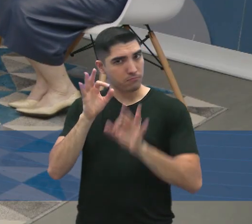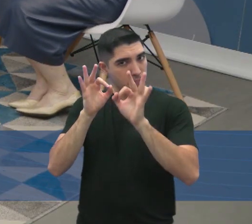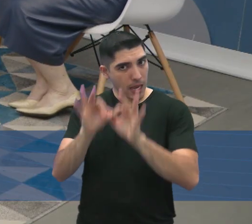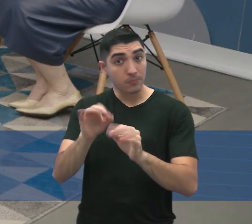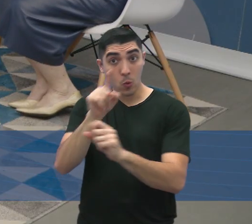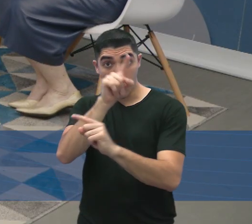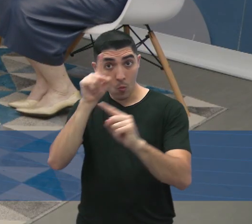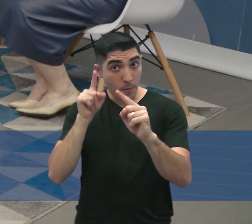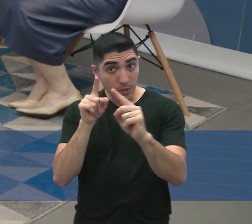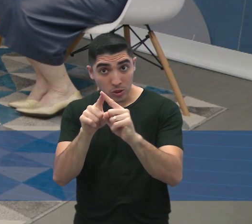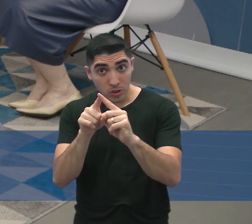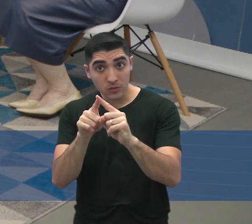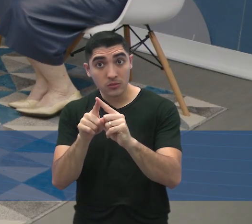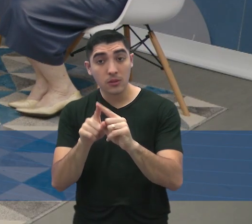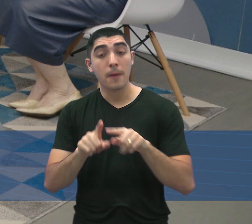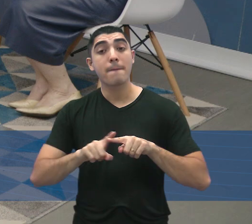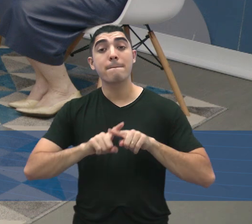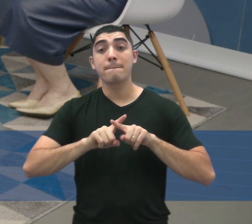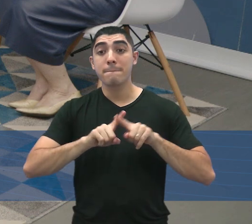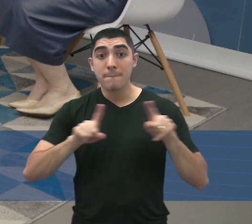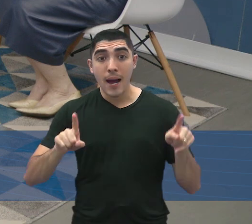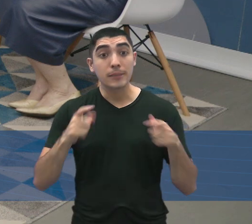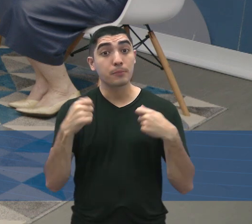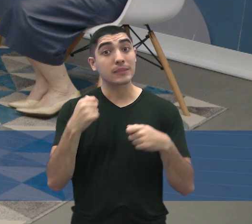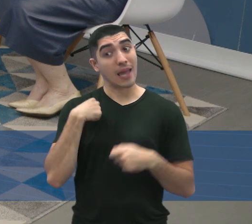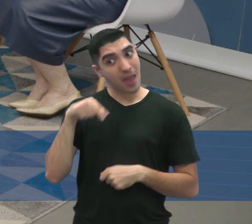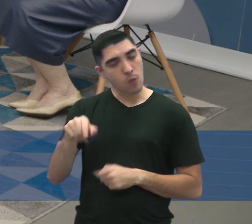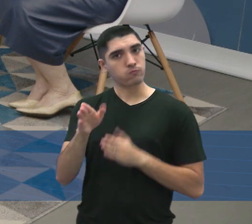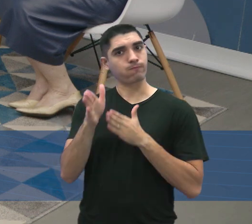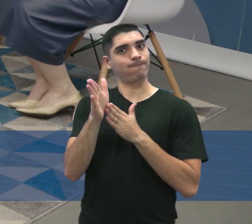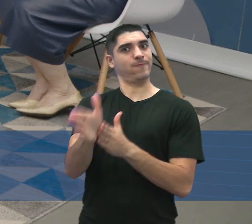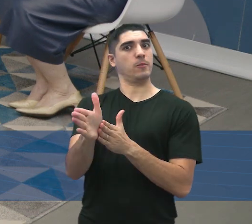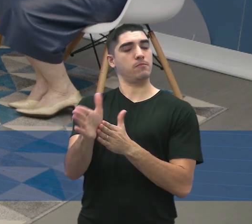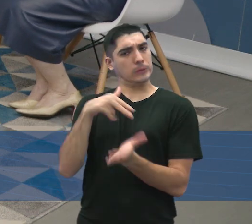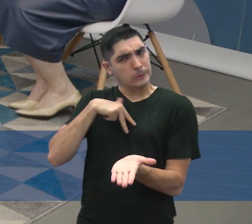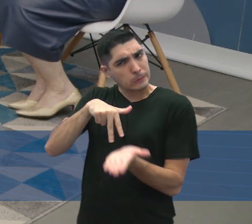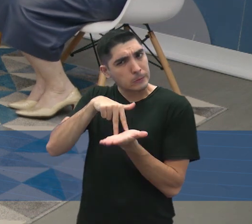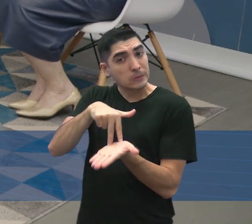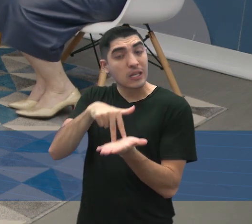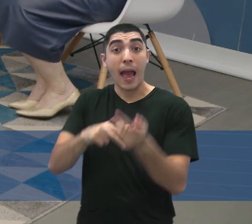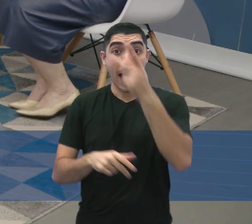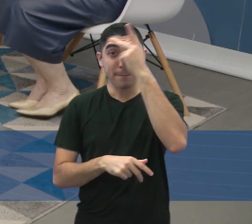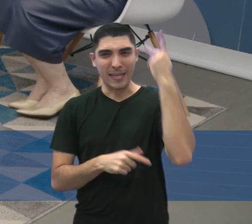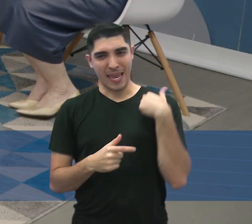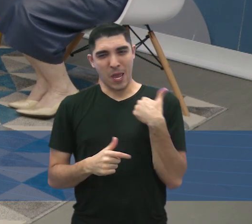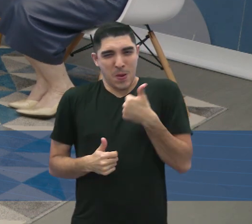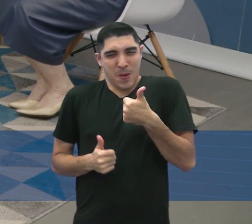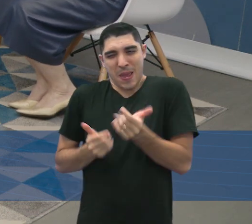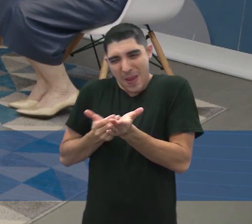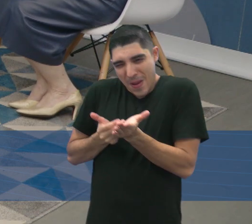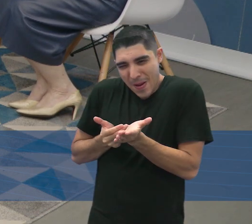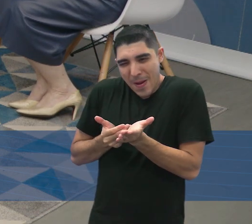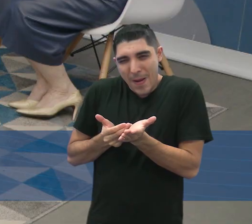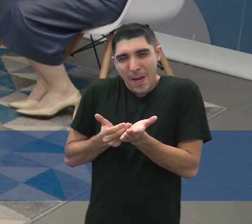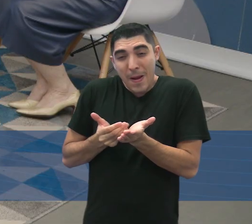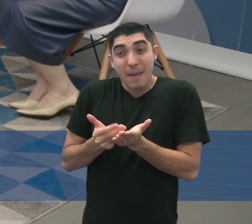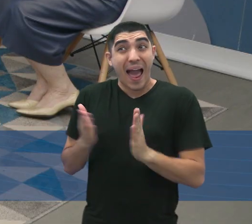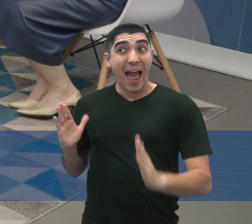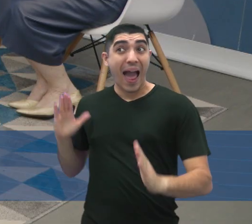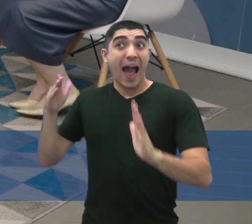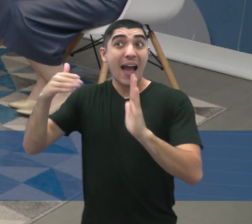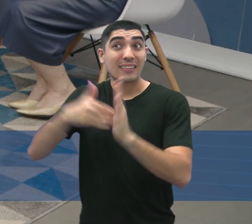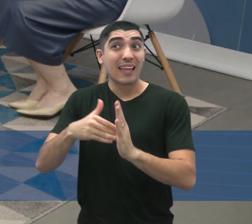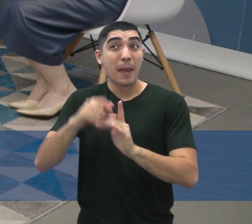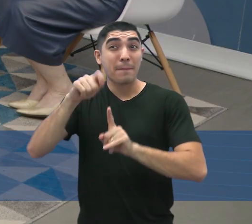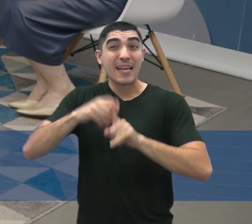você falou, que é importante, mas seguir esse objetivo. Exato. Porque tem muita gente que começa, eu quero ter no final